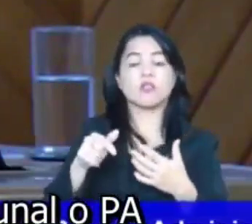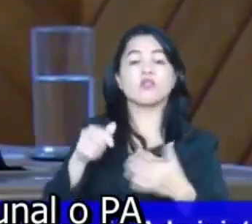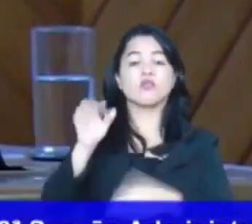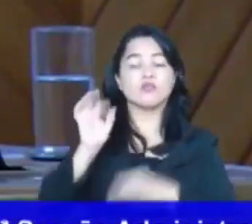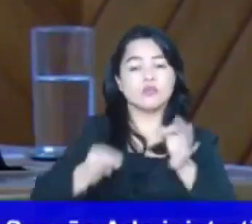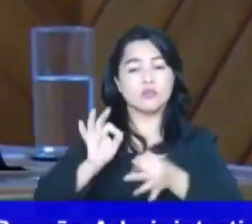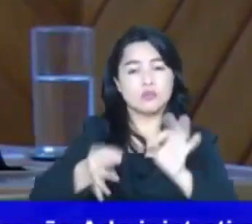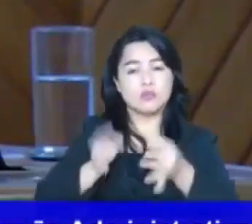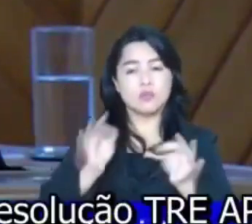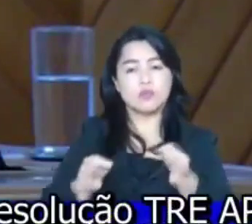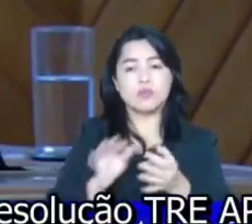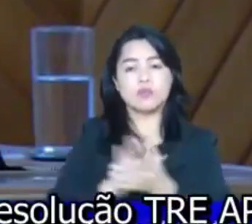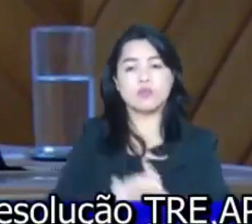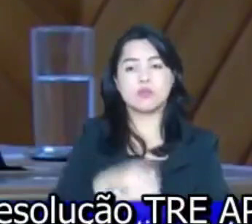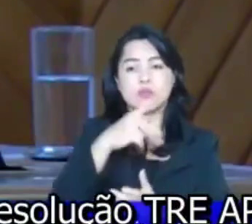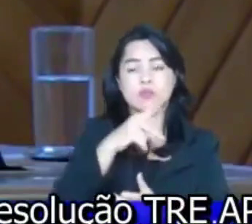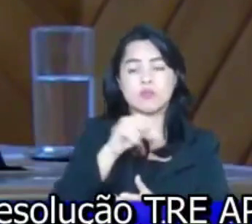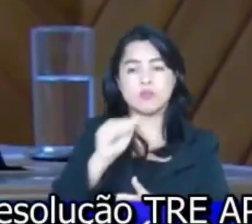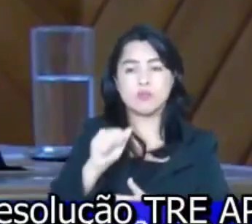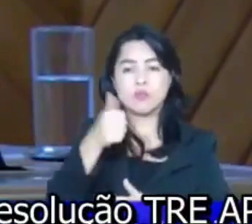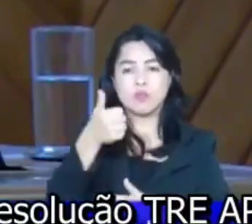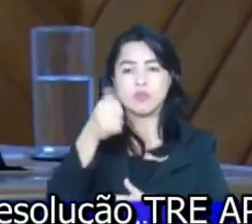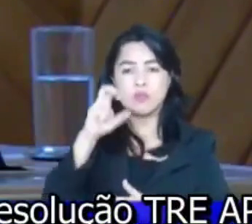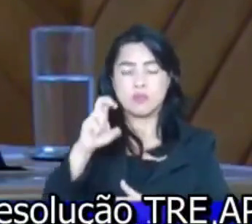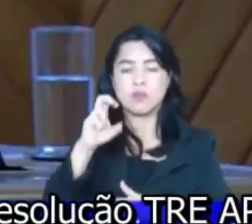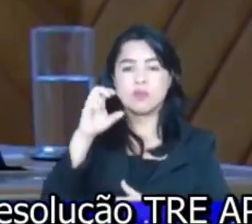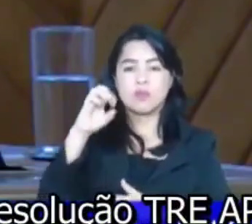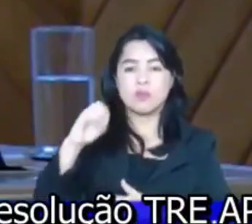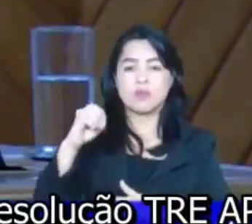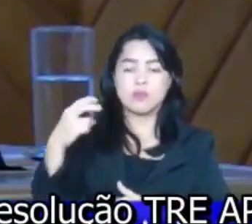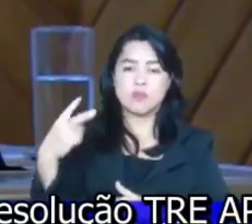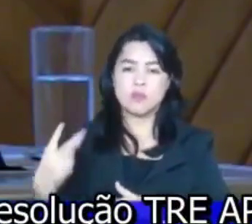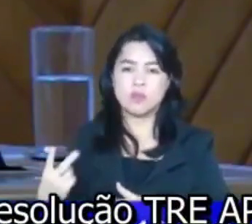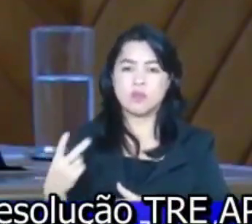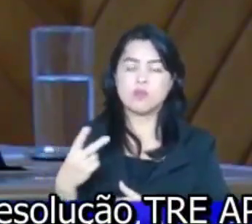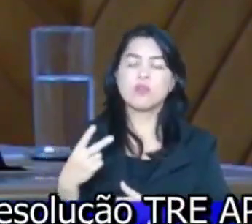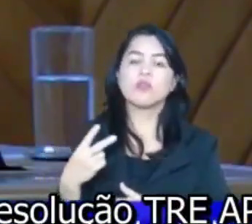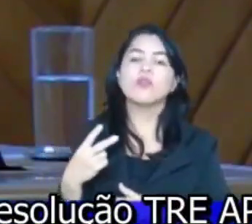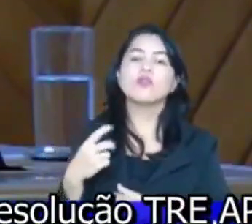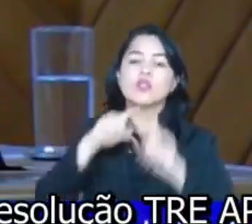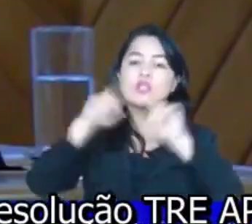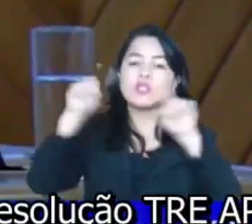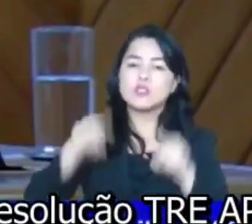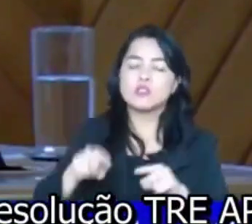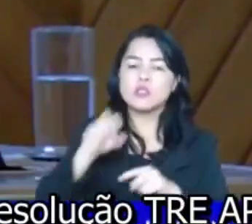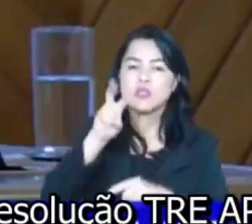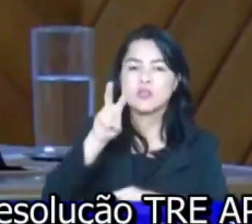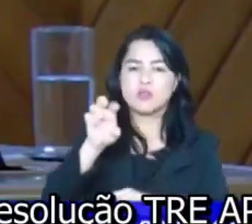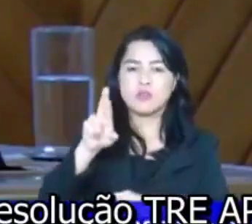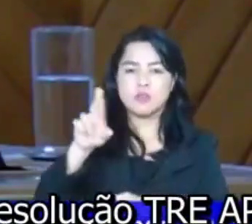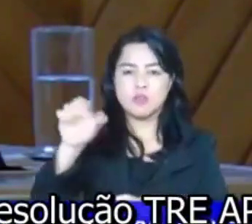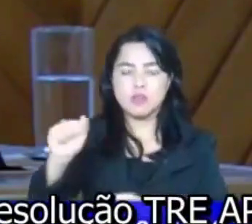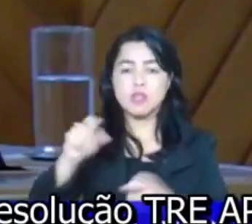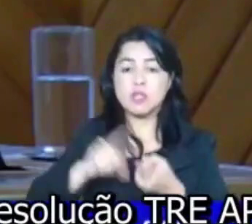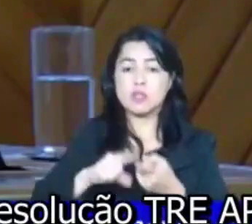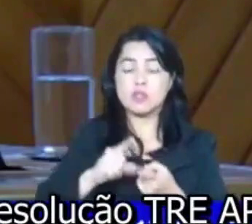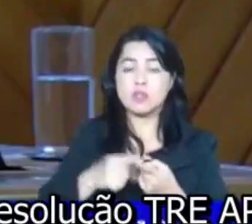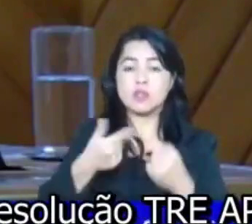o PA 1502, da servidora Vera Lúcia Cardoso Ferreira, e da